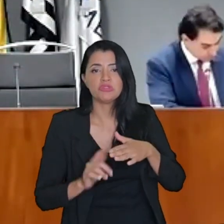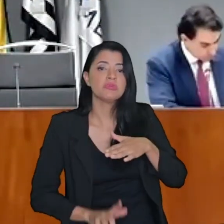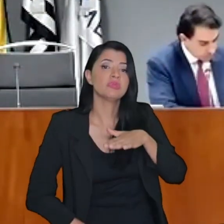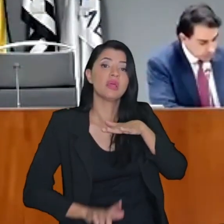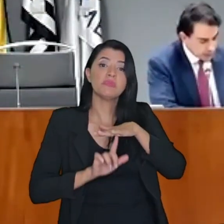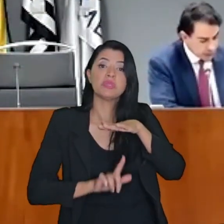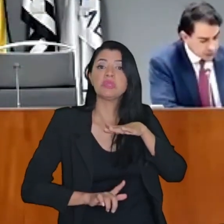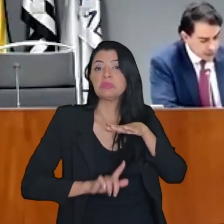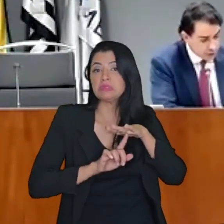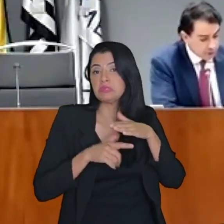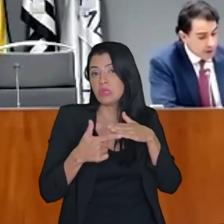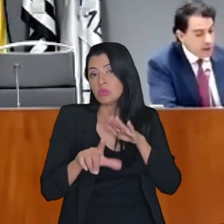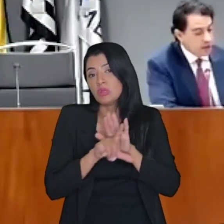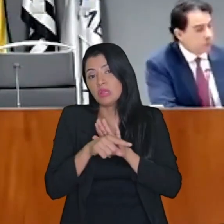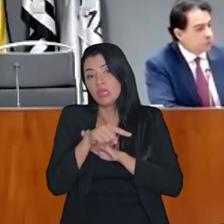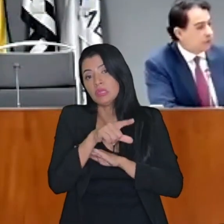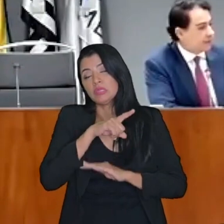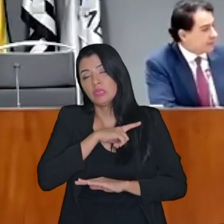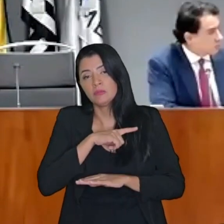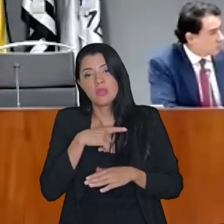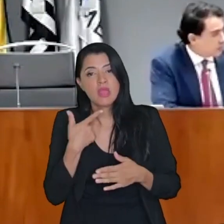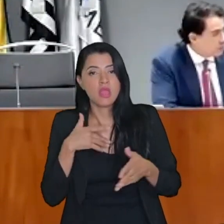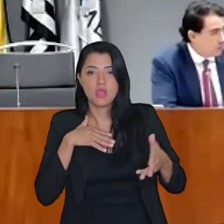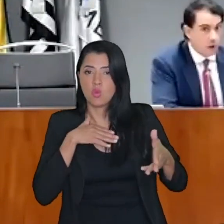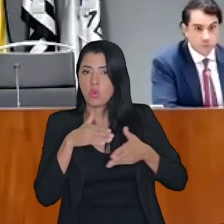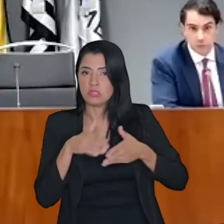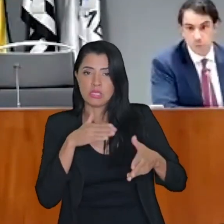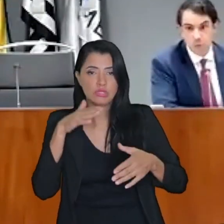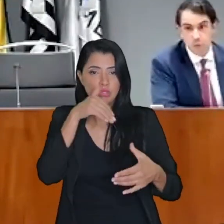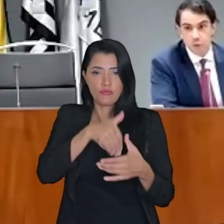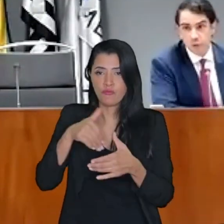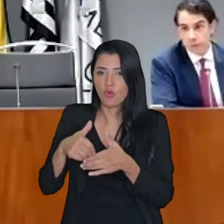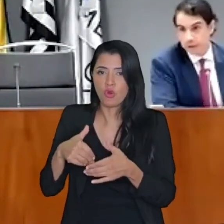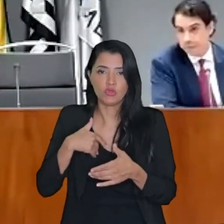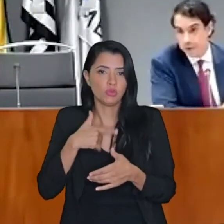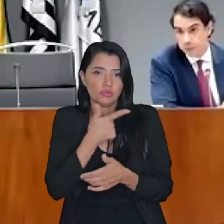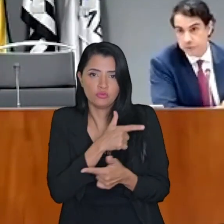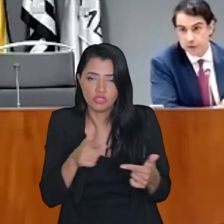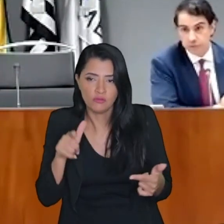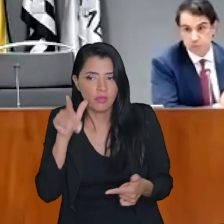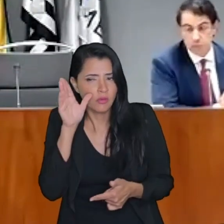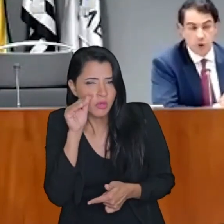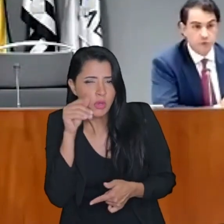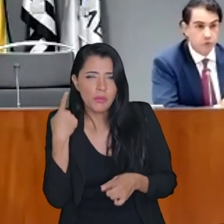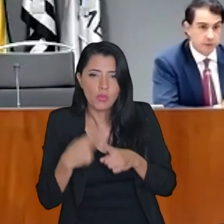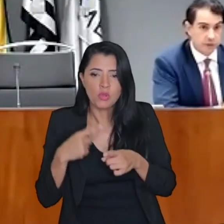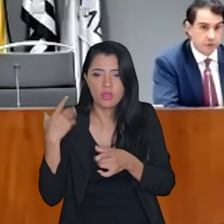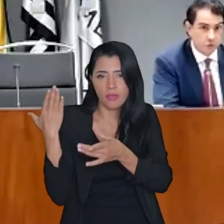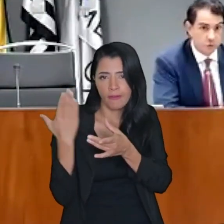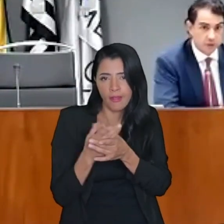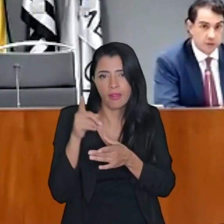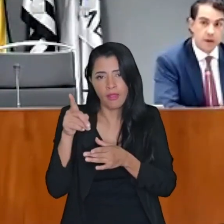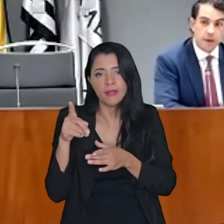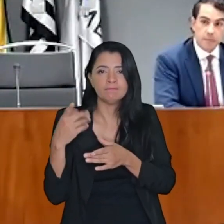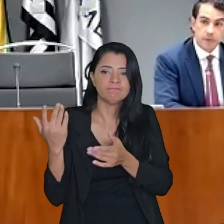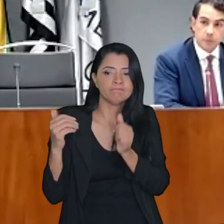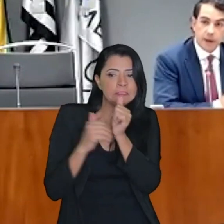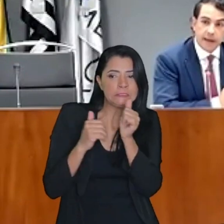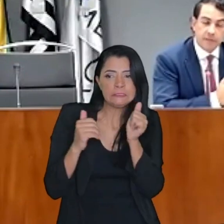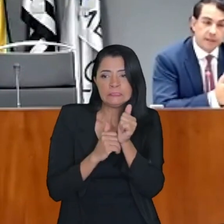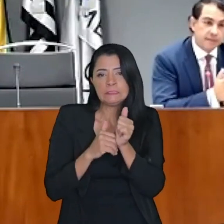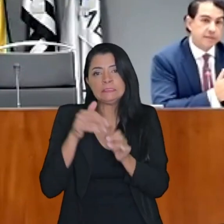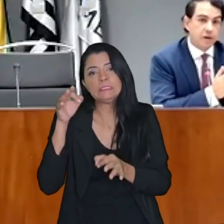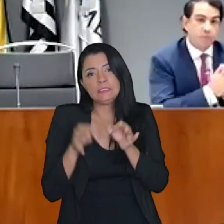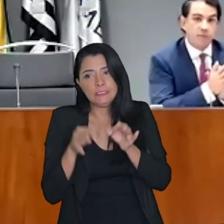delimitação legislativa. Eu não tive acesso a esse voto, estou muito curioso, porque, na verdade, o processo corre sob segredo de justiça, mas